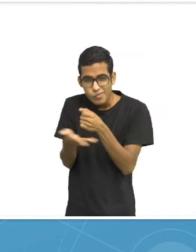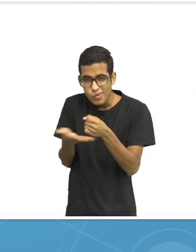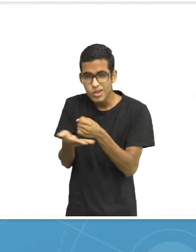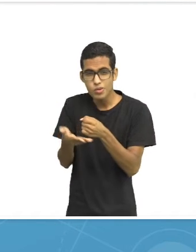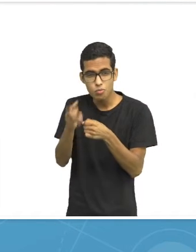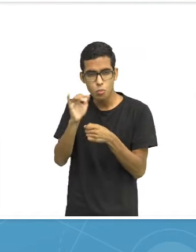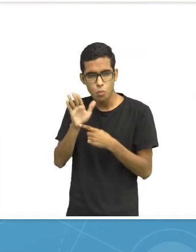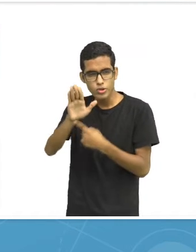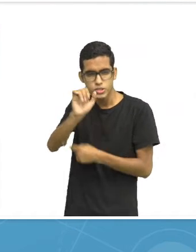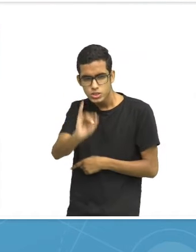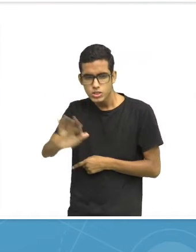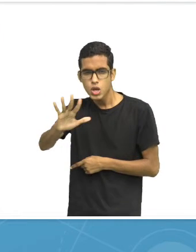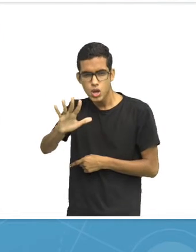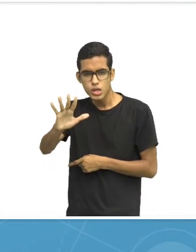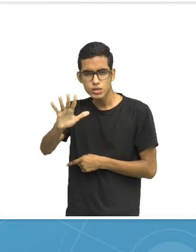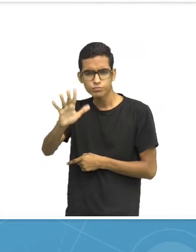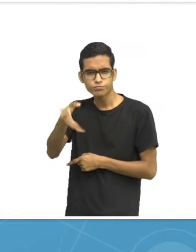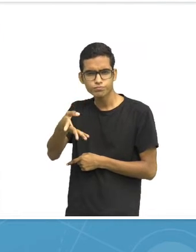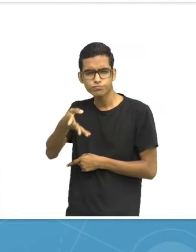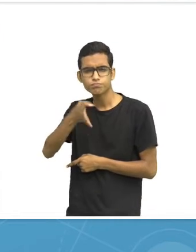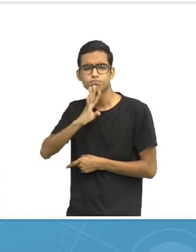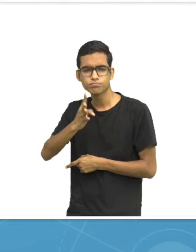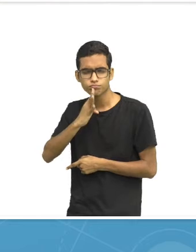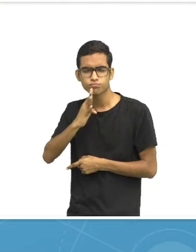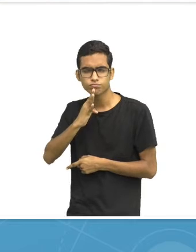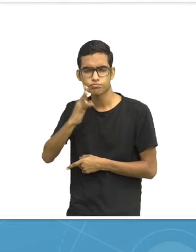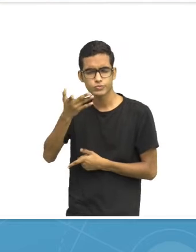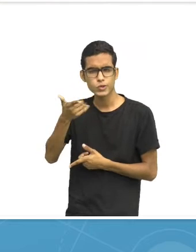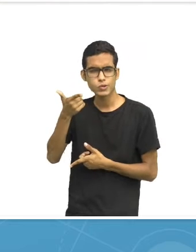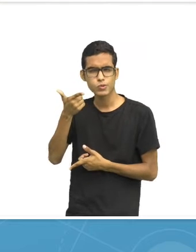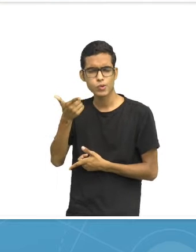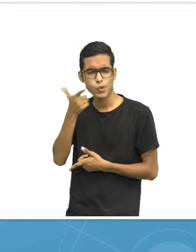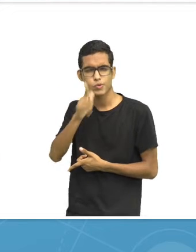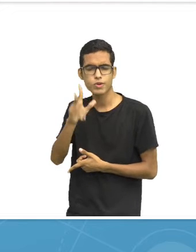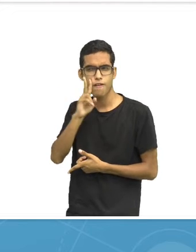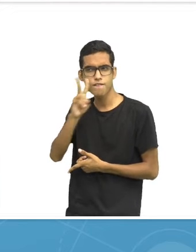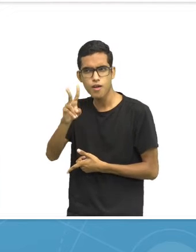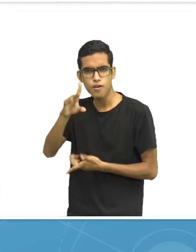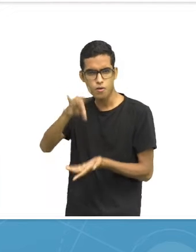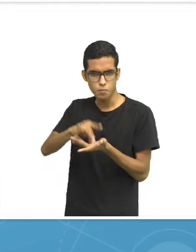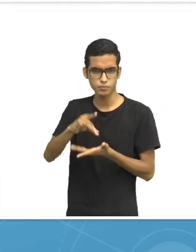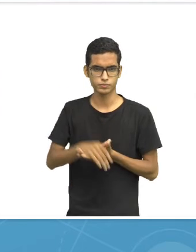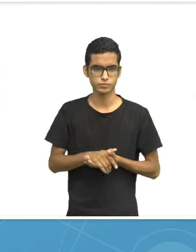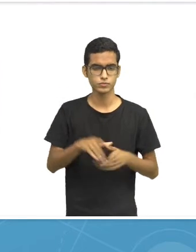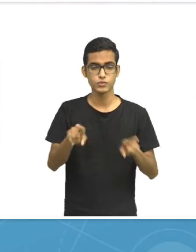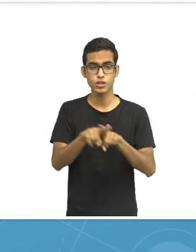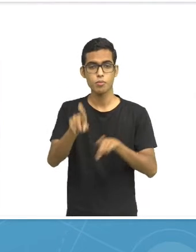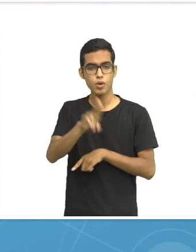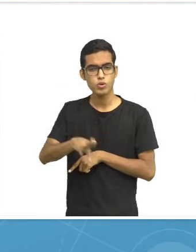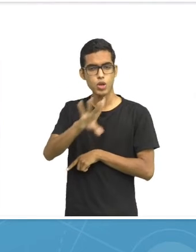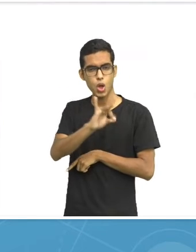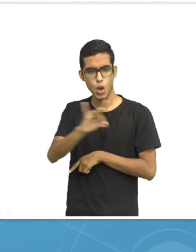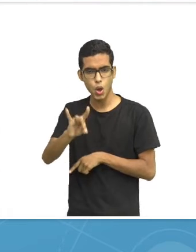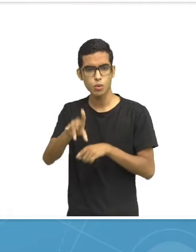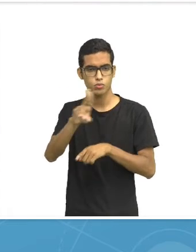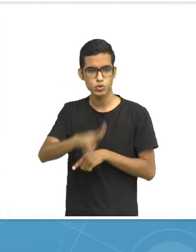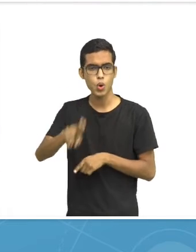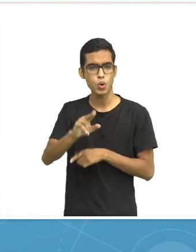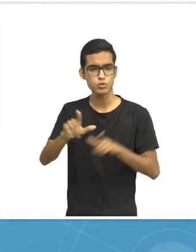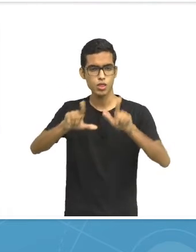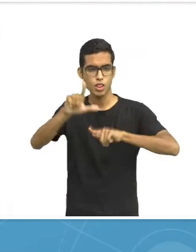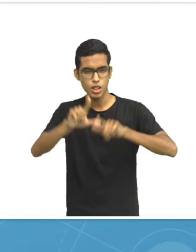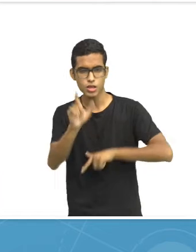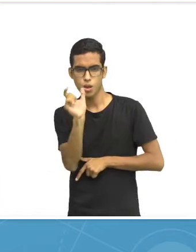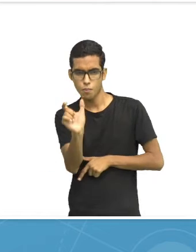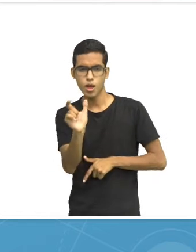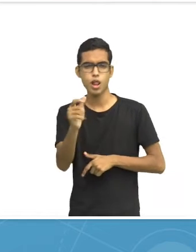figuras novamente reconhecíveis, também chamado de colagem, porque introduz letras, palavras, números,